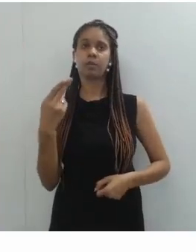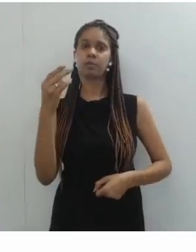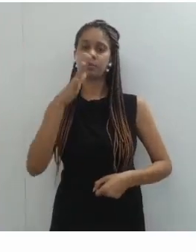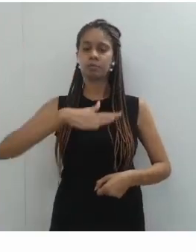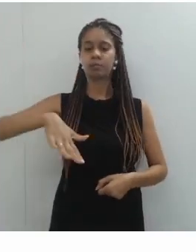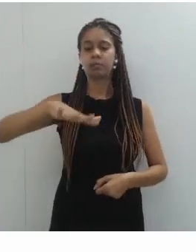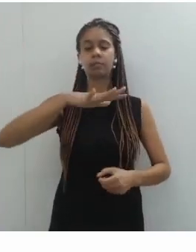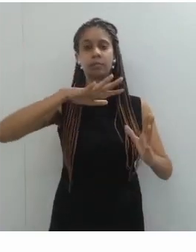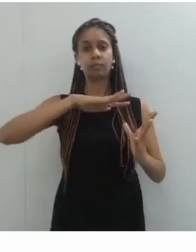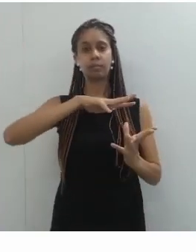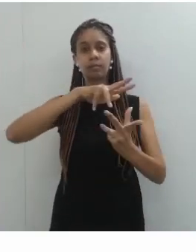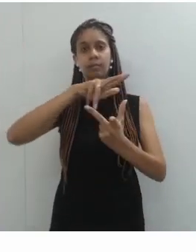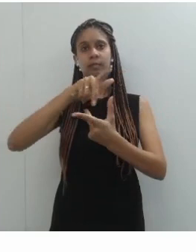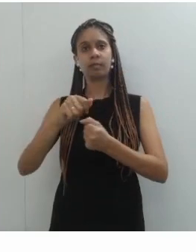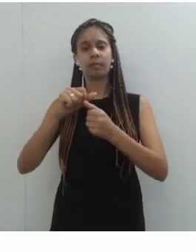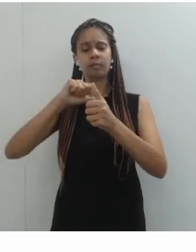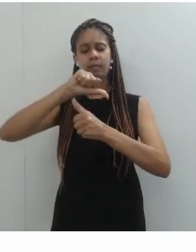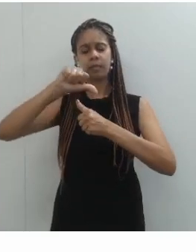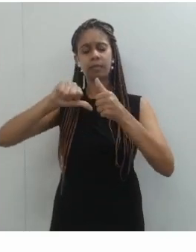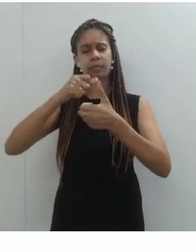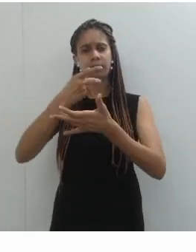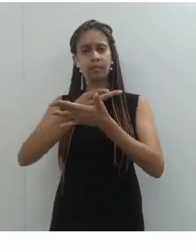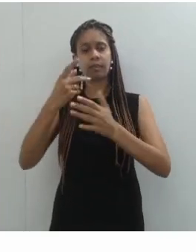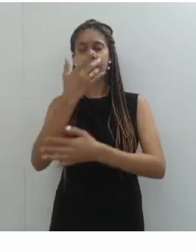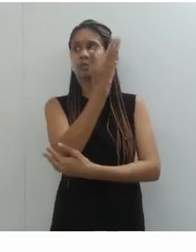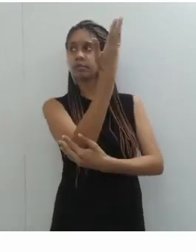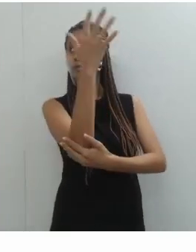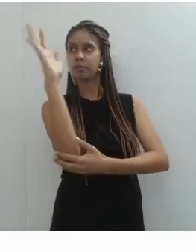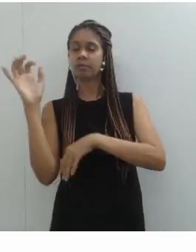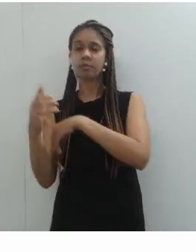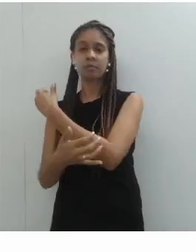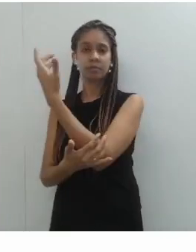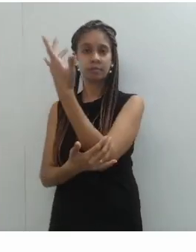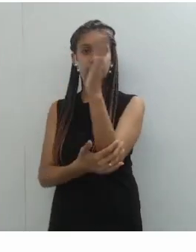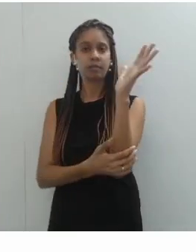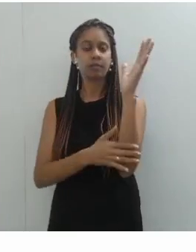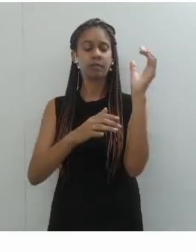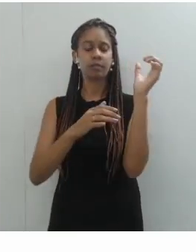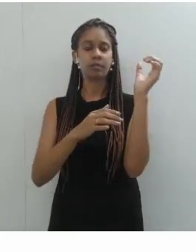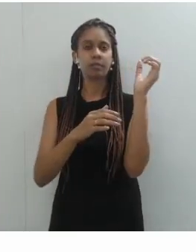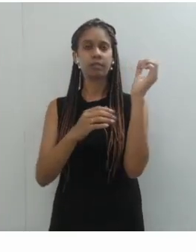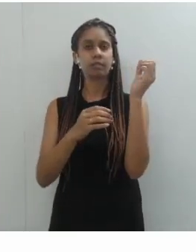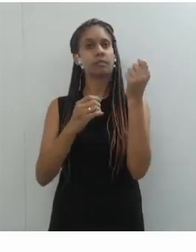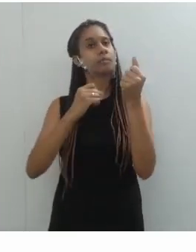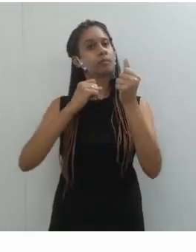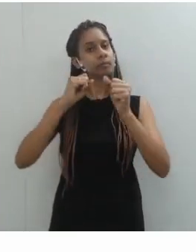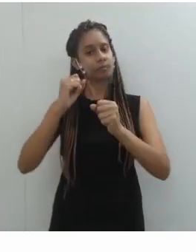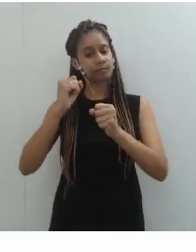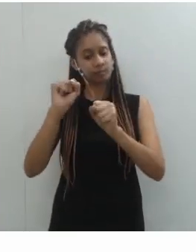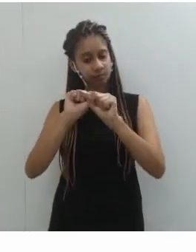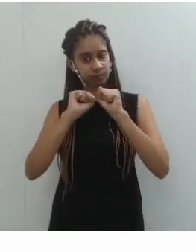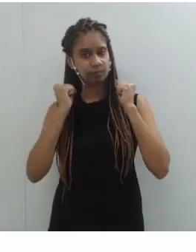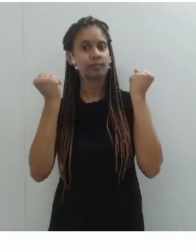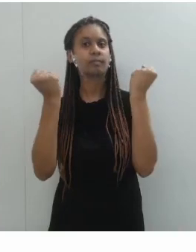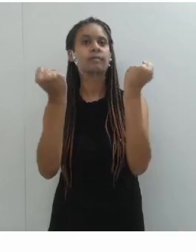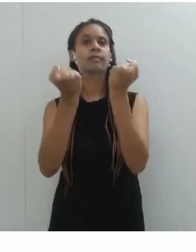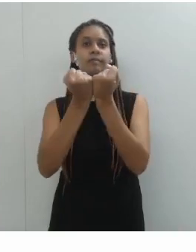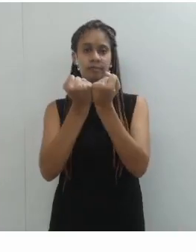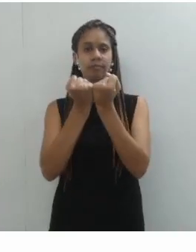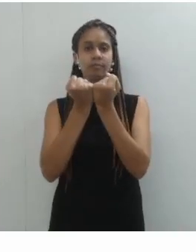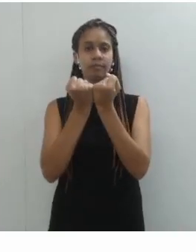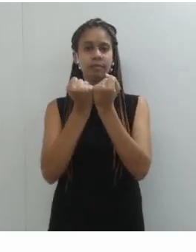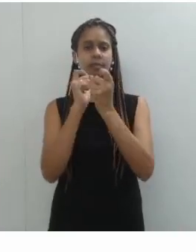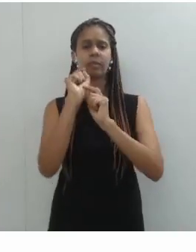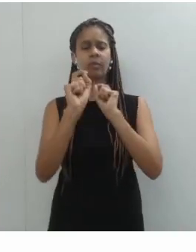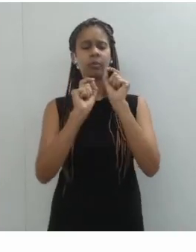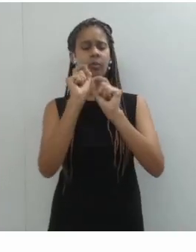das mudanças que acontecem na natureza dessa sociedade. Então nós tivemos 3